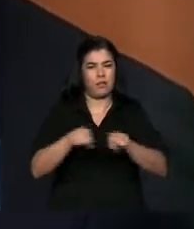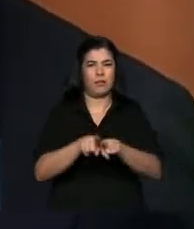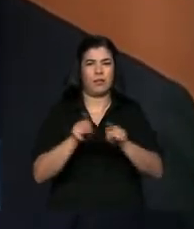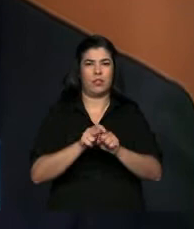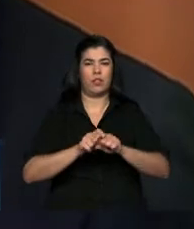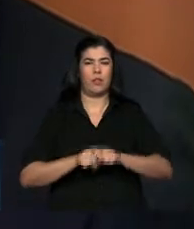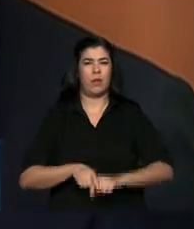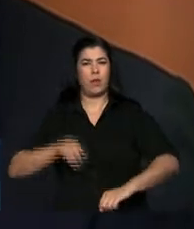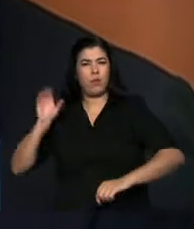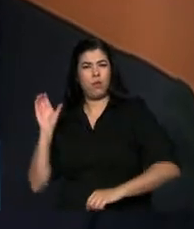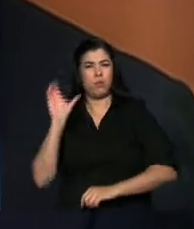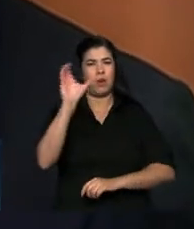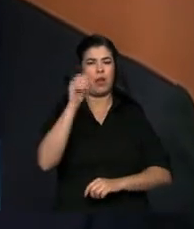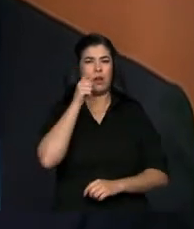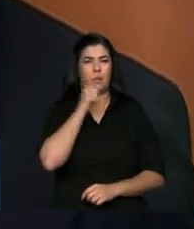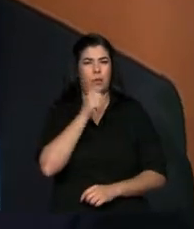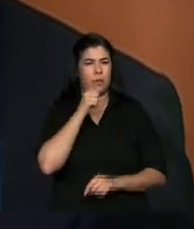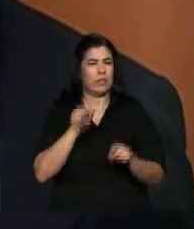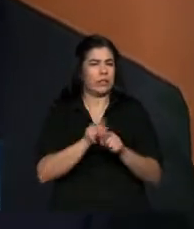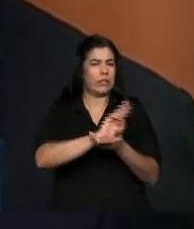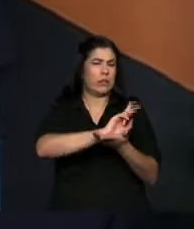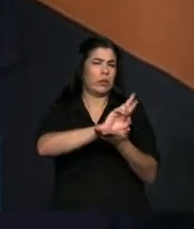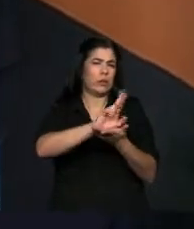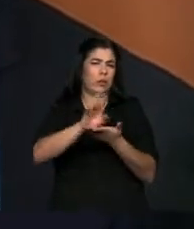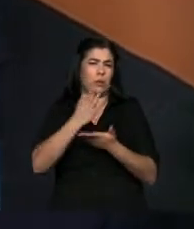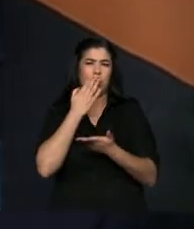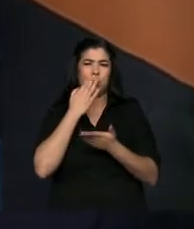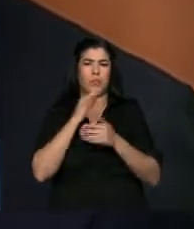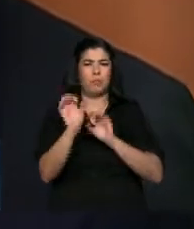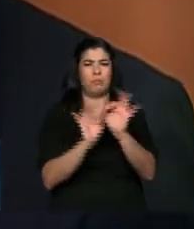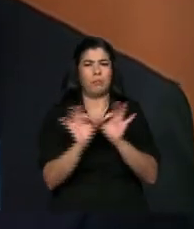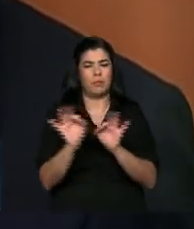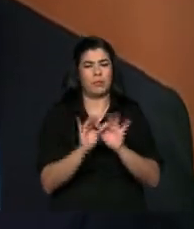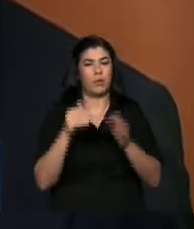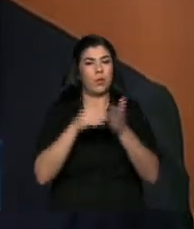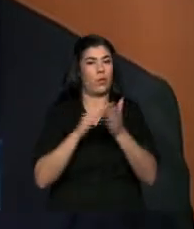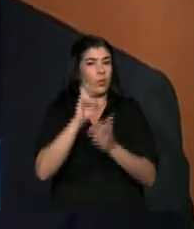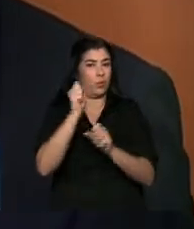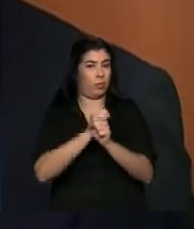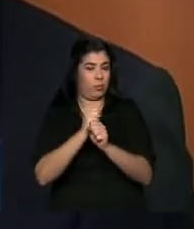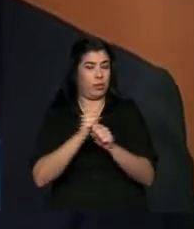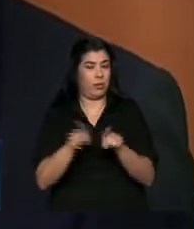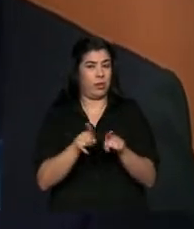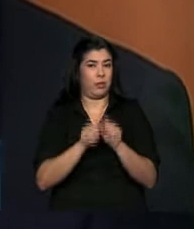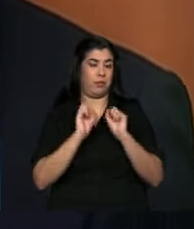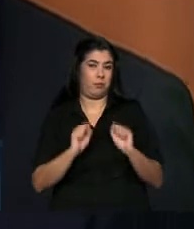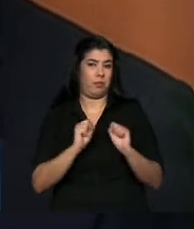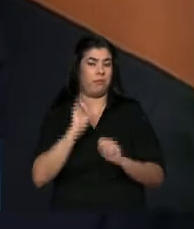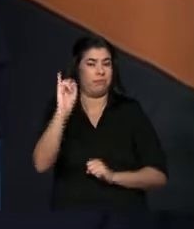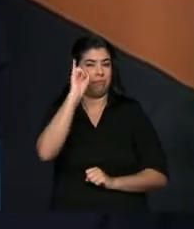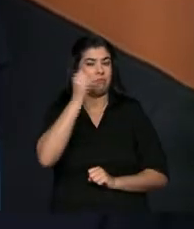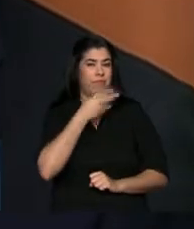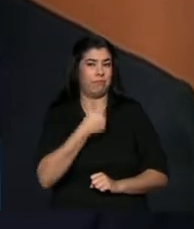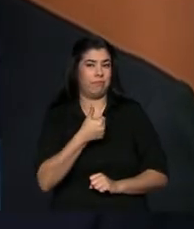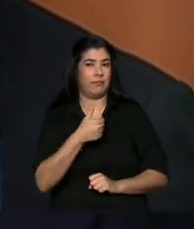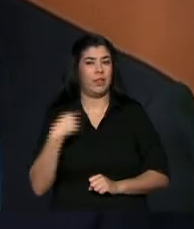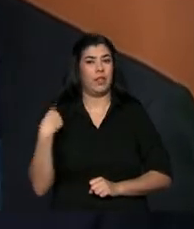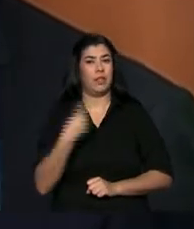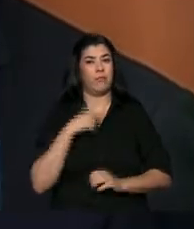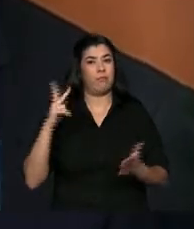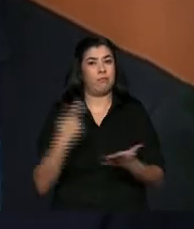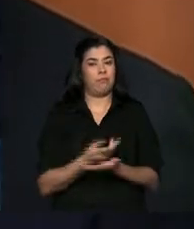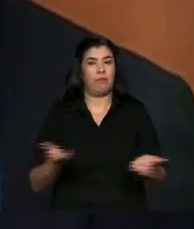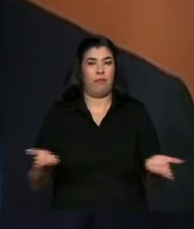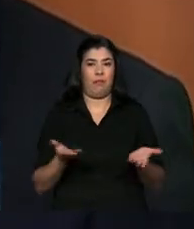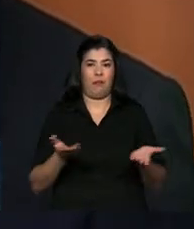handebol feminino foi campeão mundial. Então a preparação desse último ciclo, desses últimos 5 anos, foi muito boa. Nós somos um momento